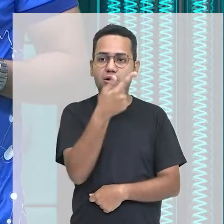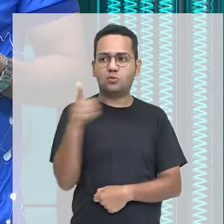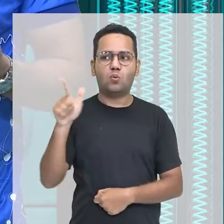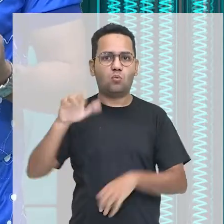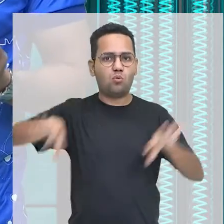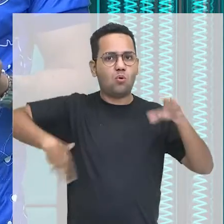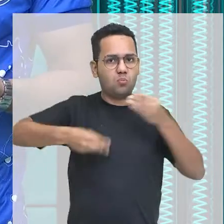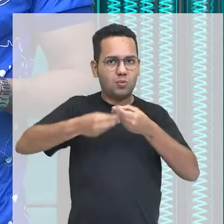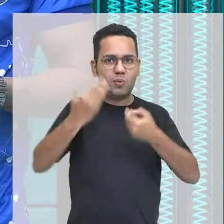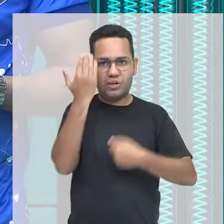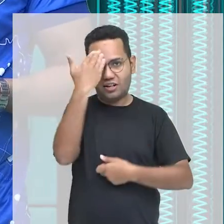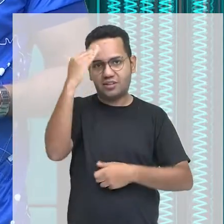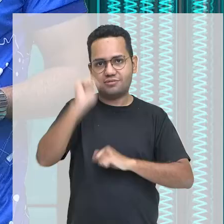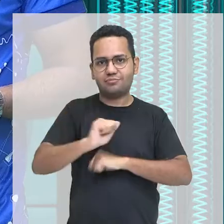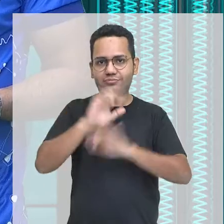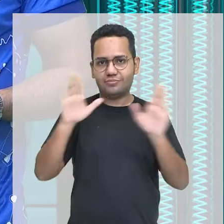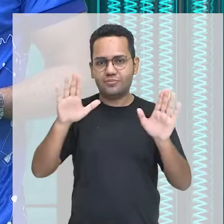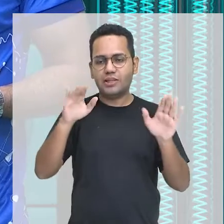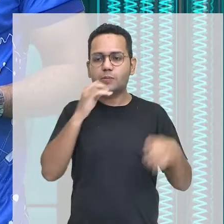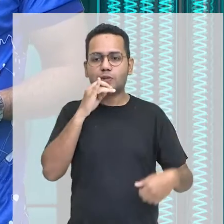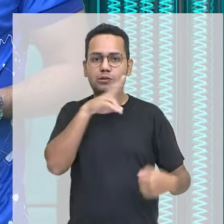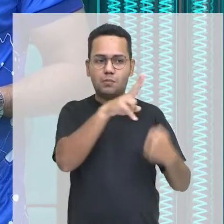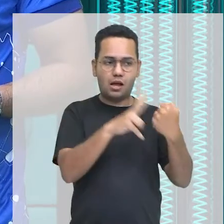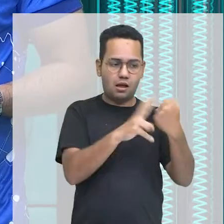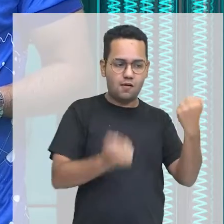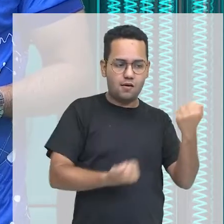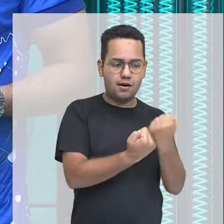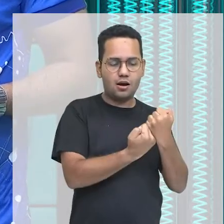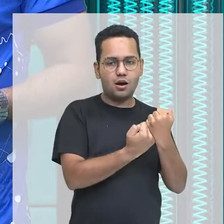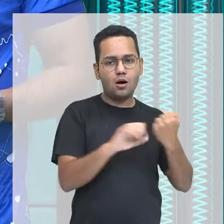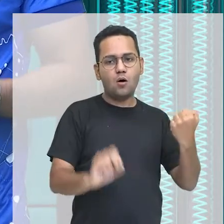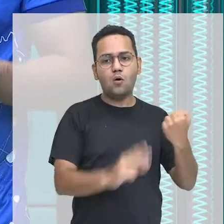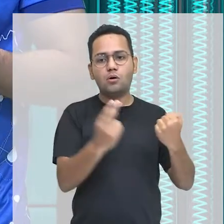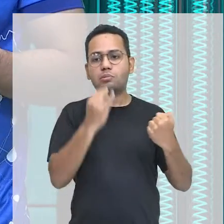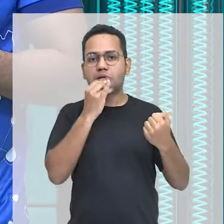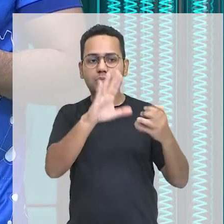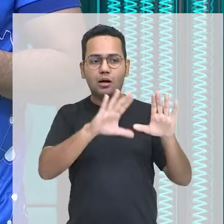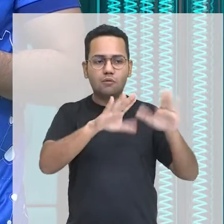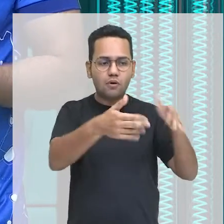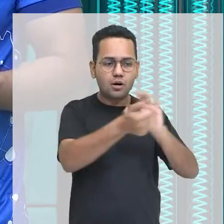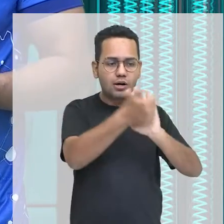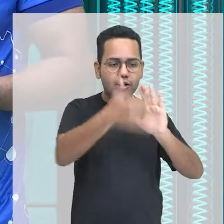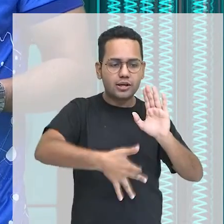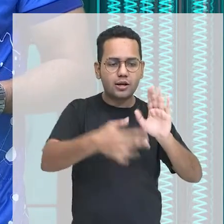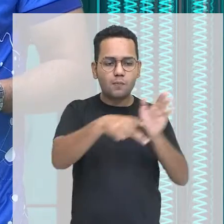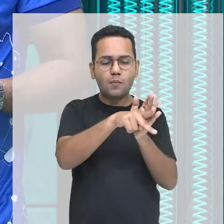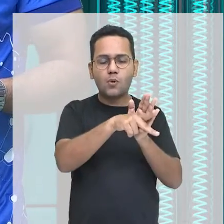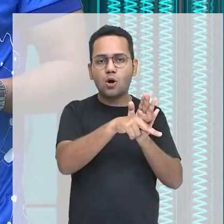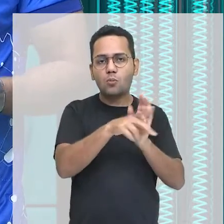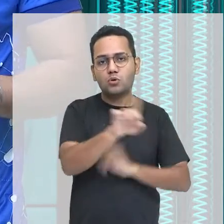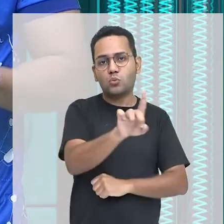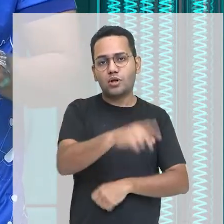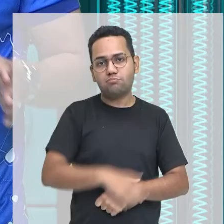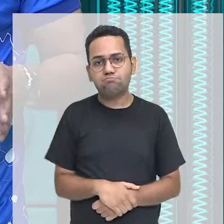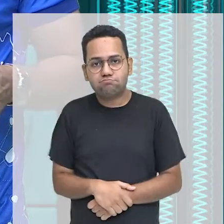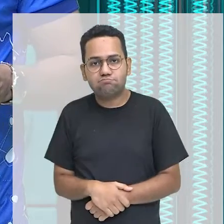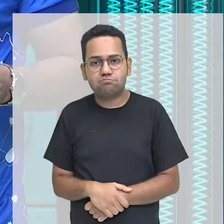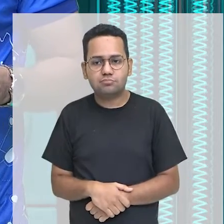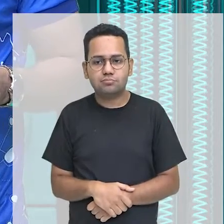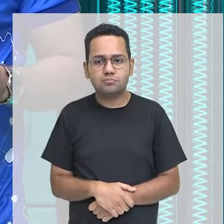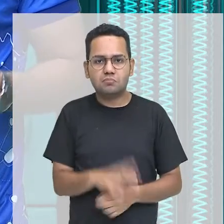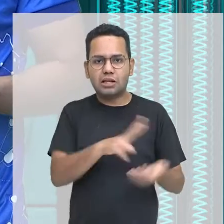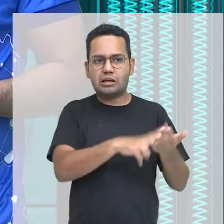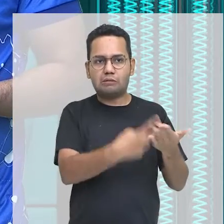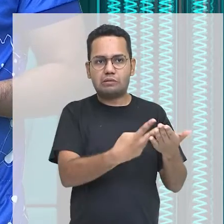acrescentar uma informação, ou então ele vai lá simplesmente para caracterizar uma forma negativa, por exemplo. Ele não tem